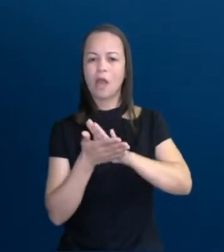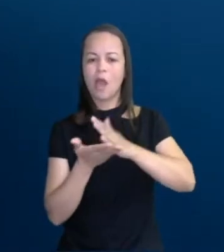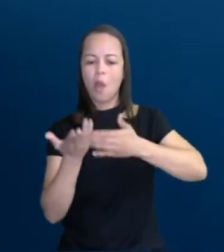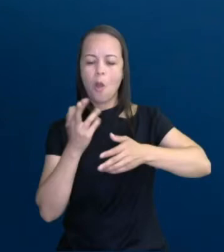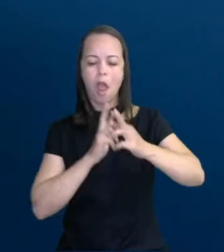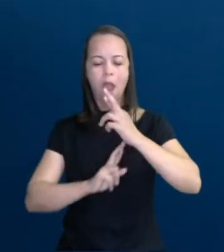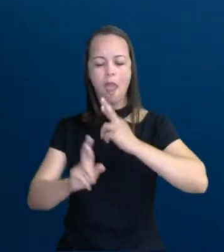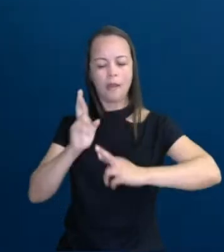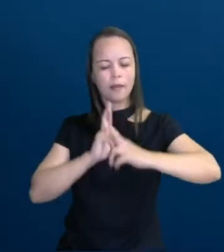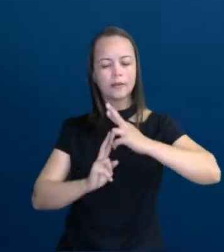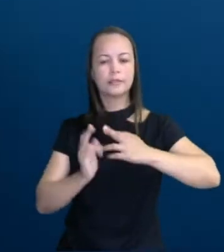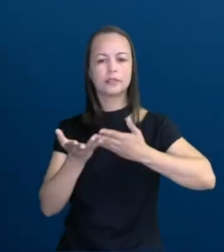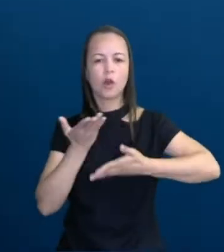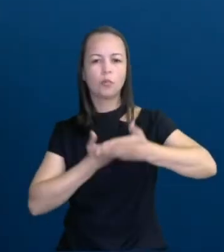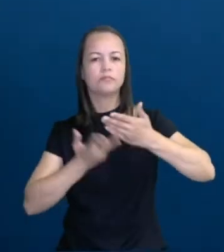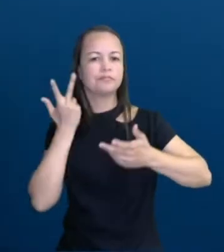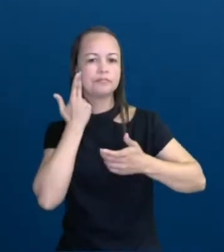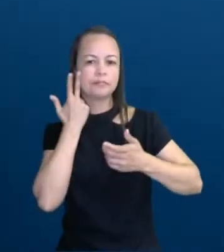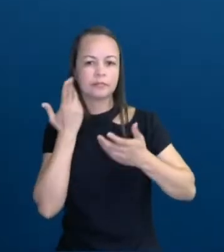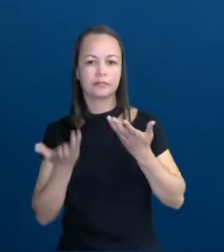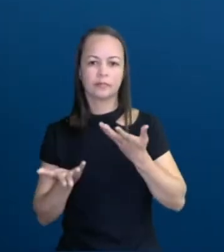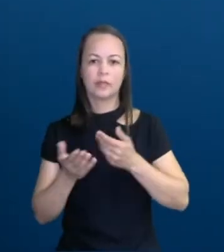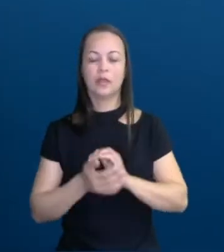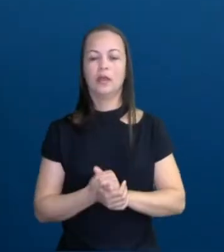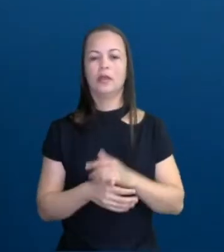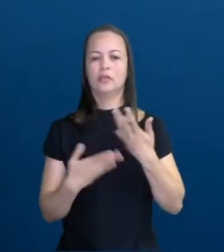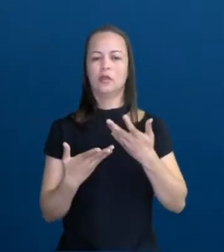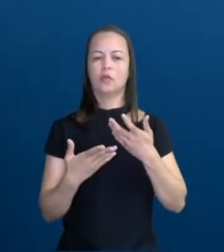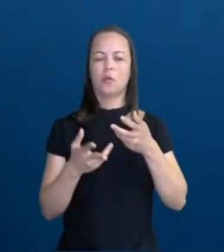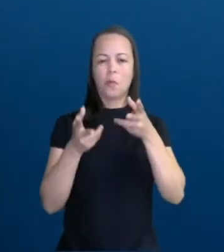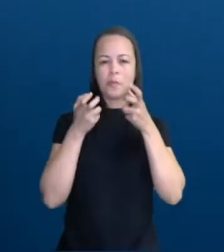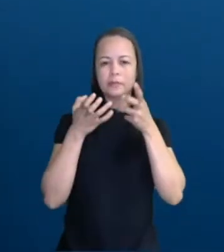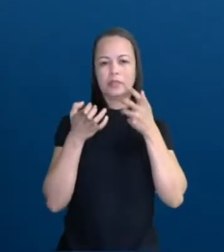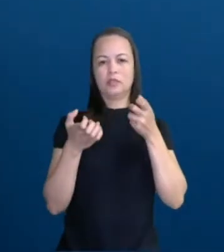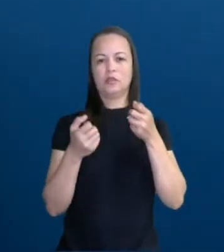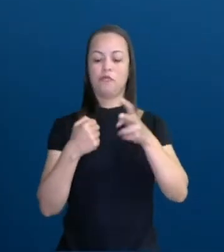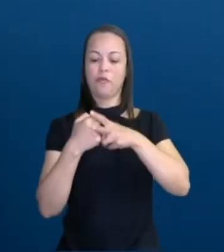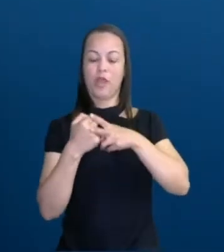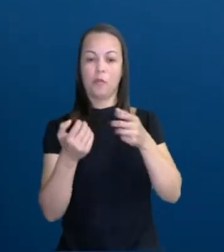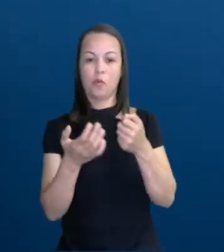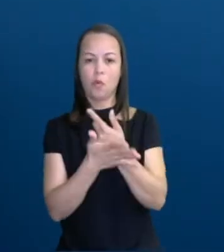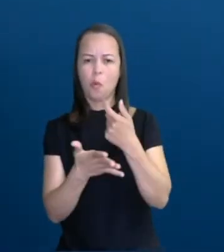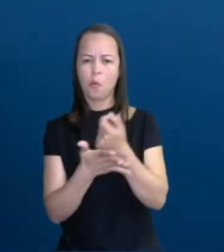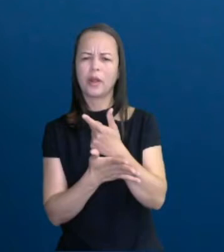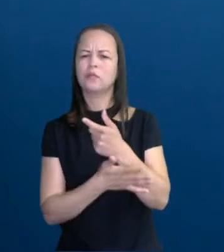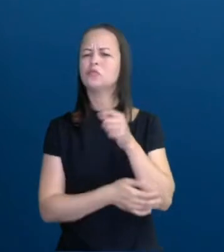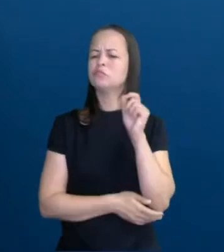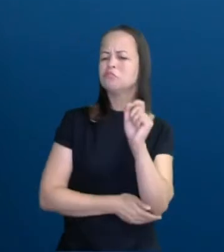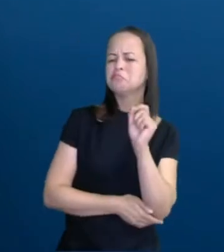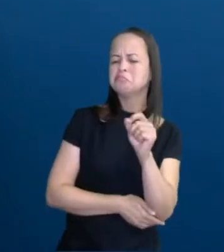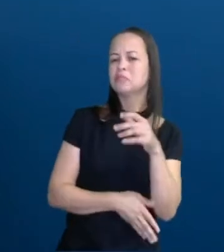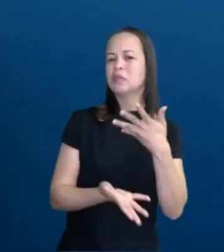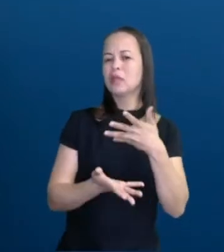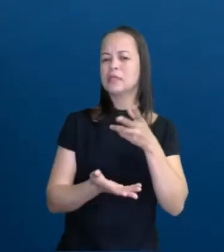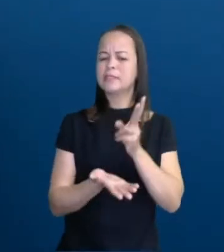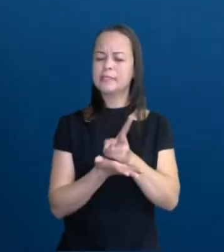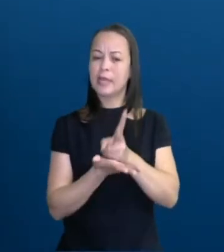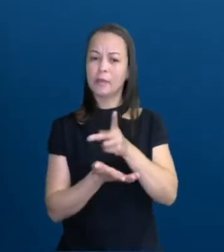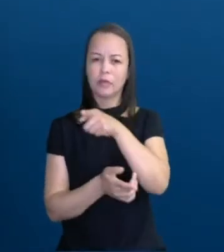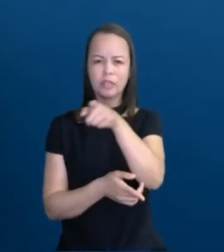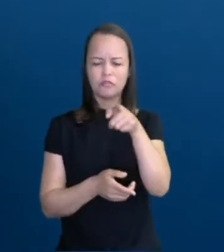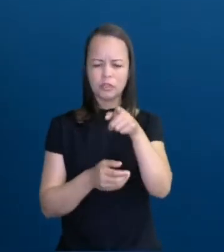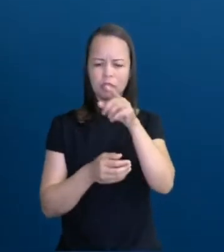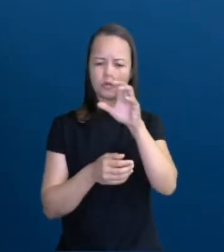relação direta. Percebam também que quando eu falo o verbo compramos, compramos o quê? Todas as vezes que você